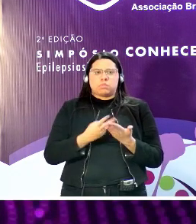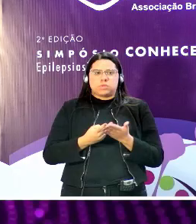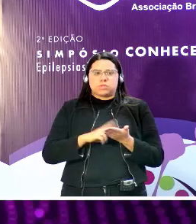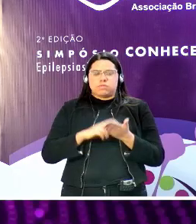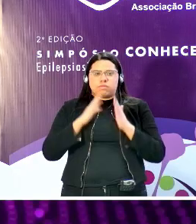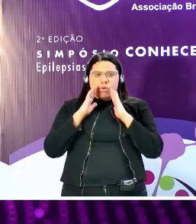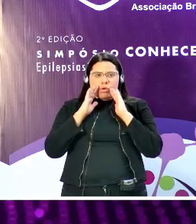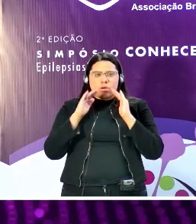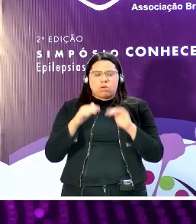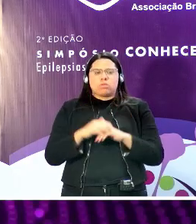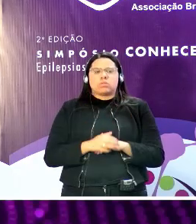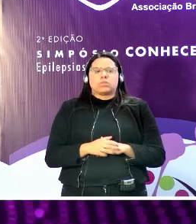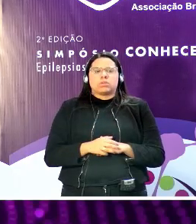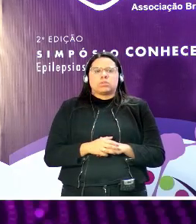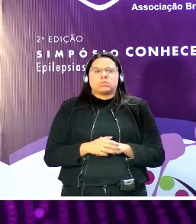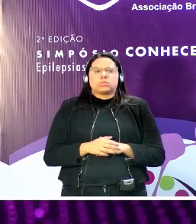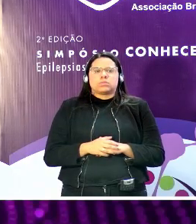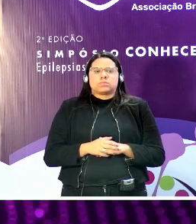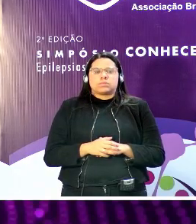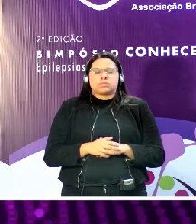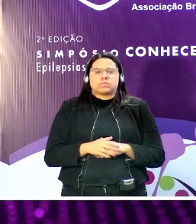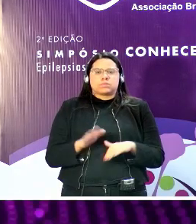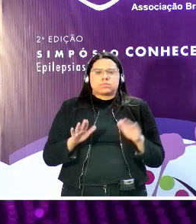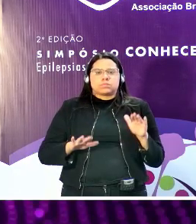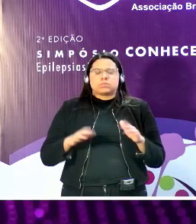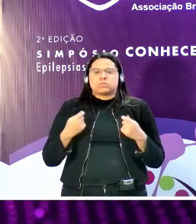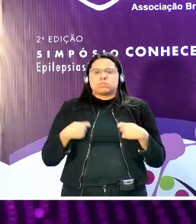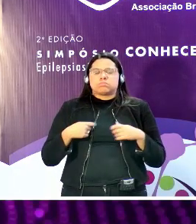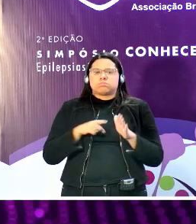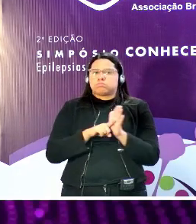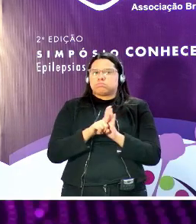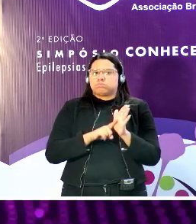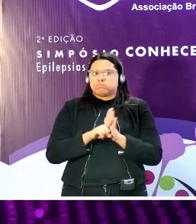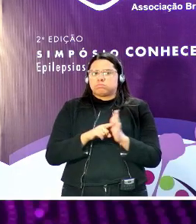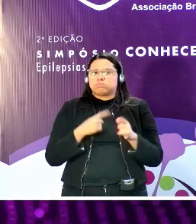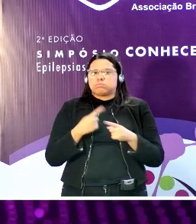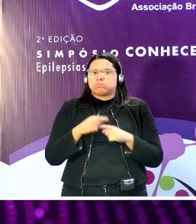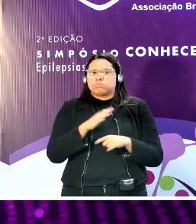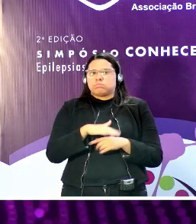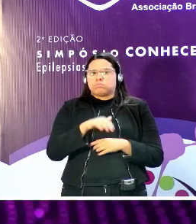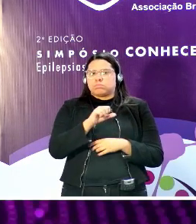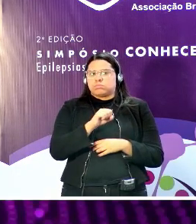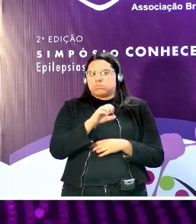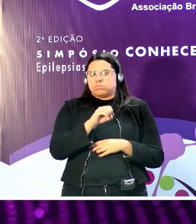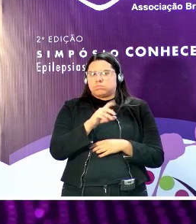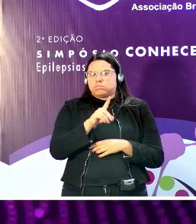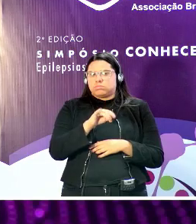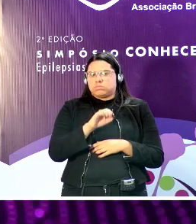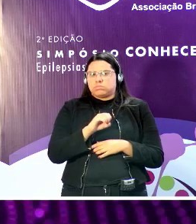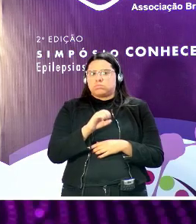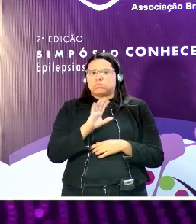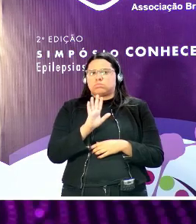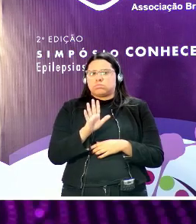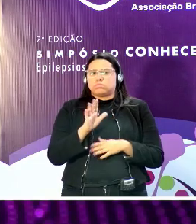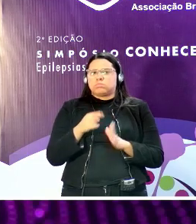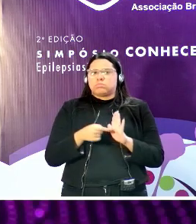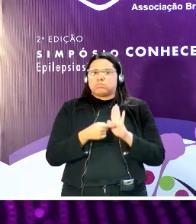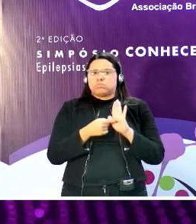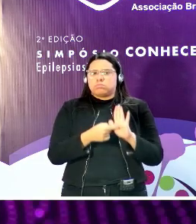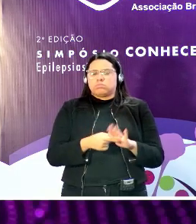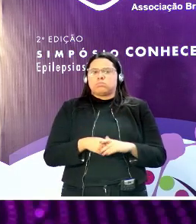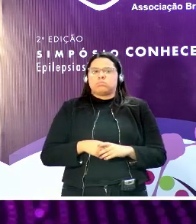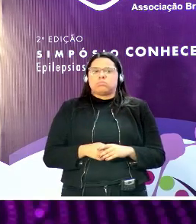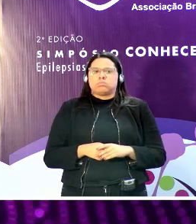focal. Às vezes, a gente tem que olhar os dados, porque os canais de sódio estão presentes.